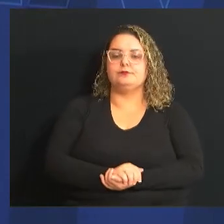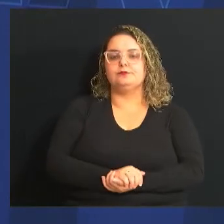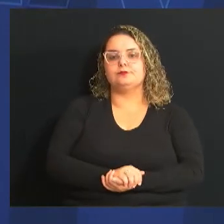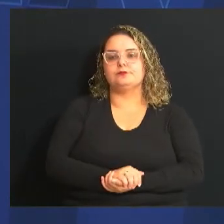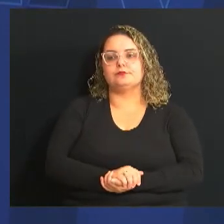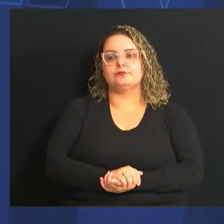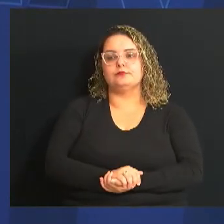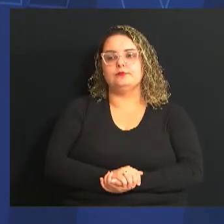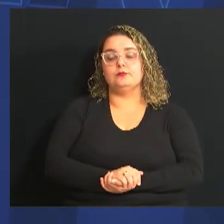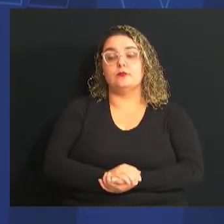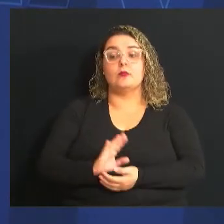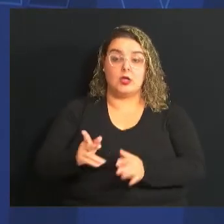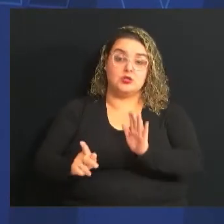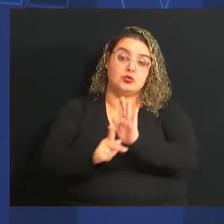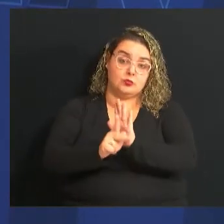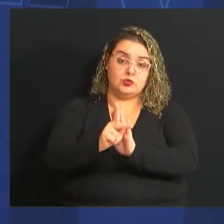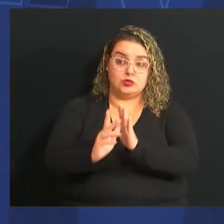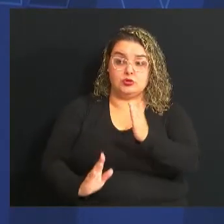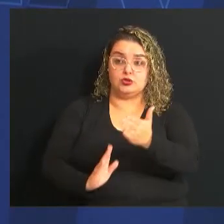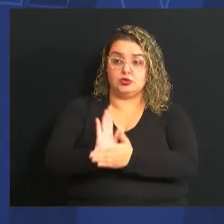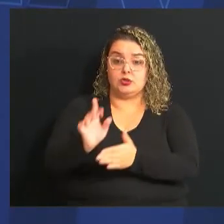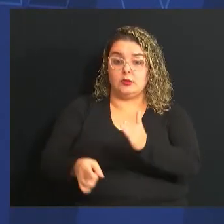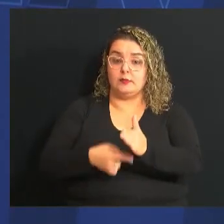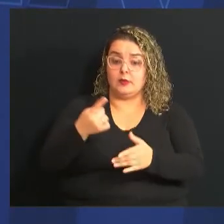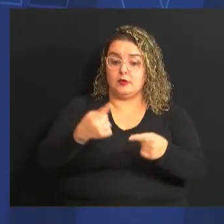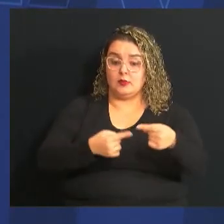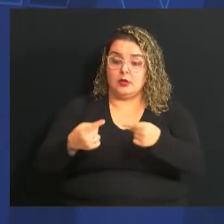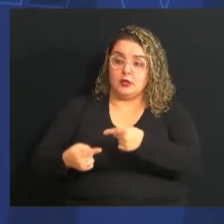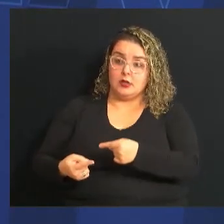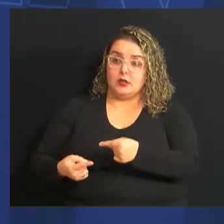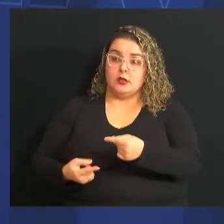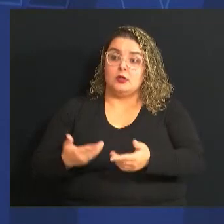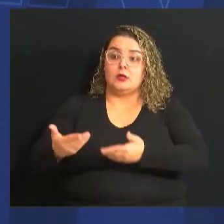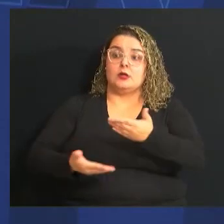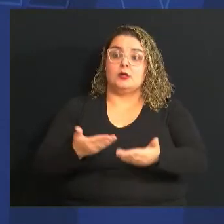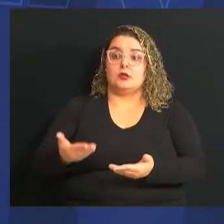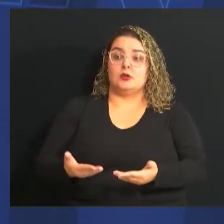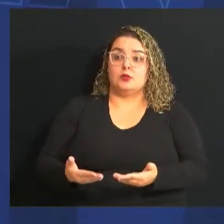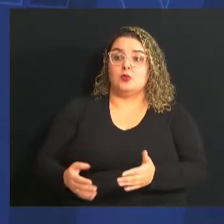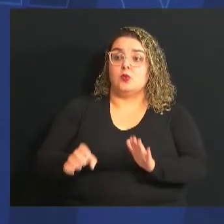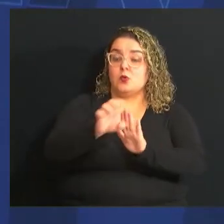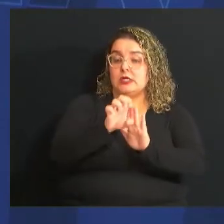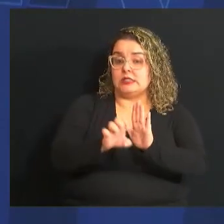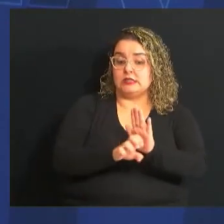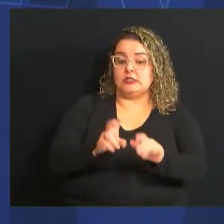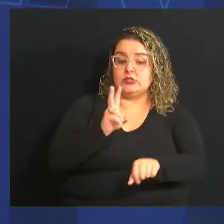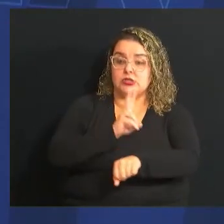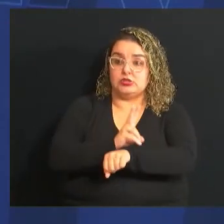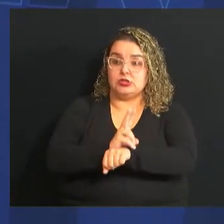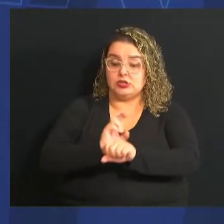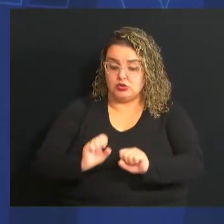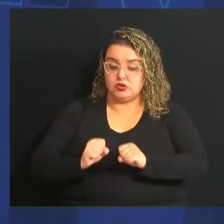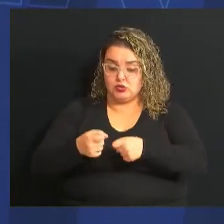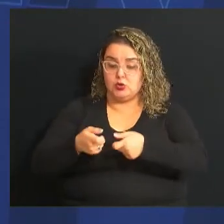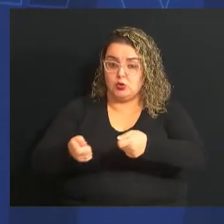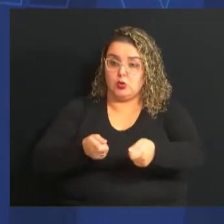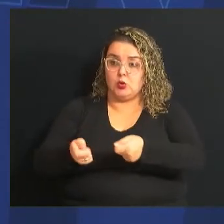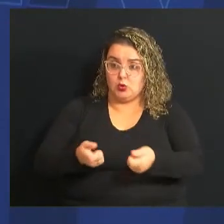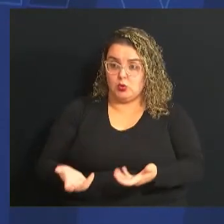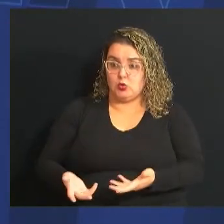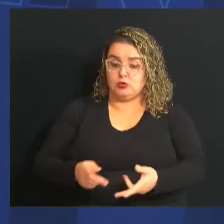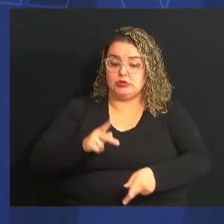de lei complementar que cria o e-descarte nos ecopontos instalados aqui em Campinas. Ele falou com a nossa